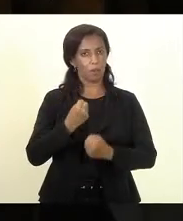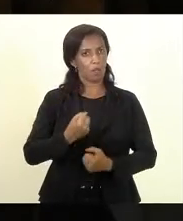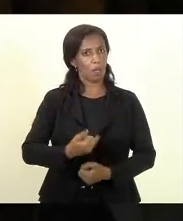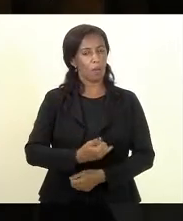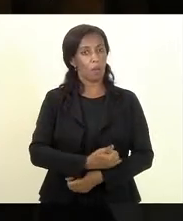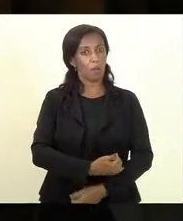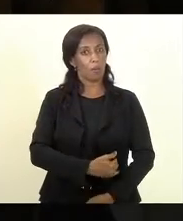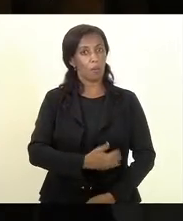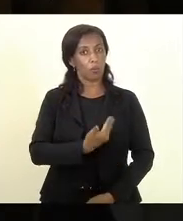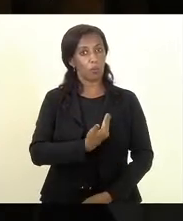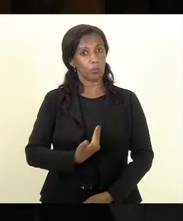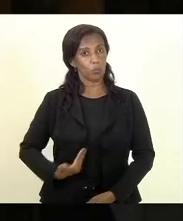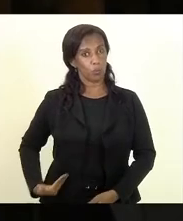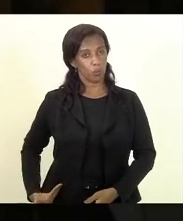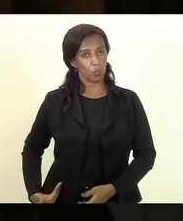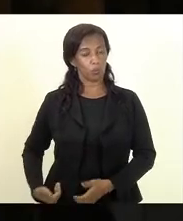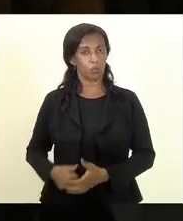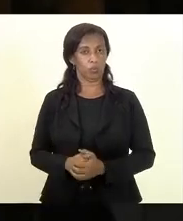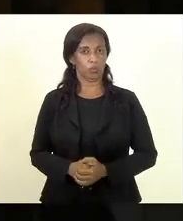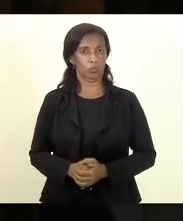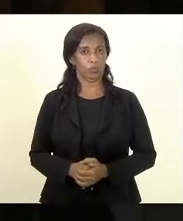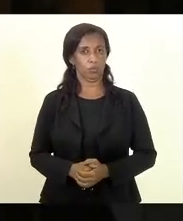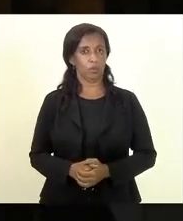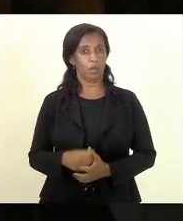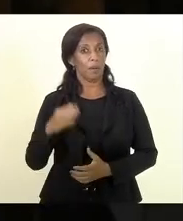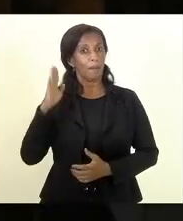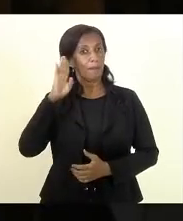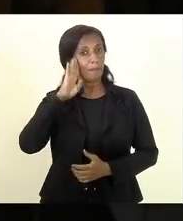aqueles que fazem parte